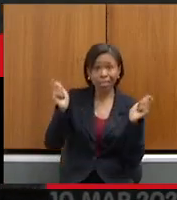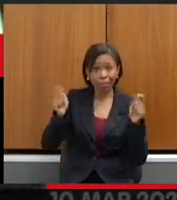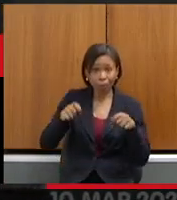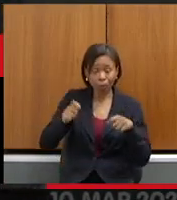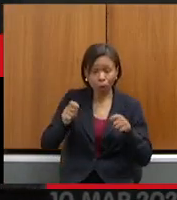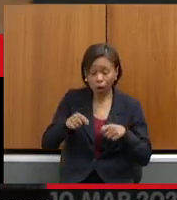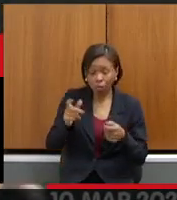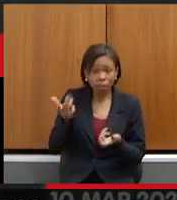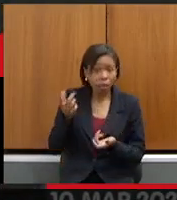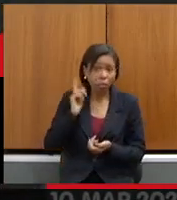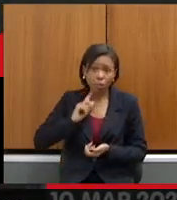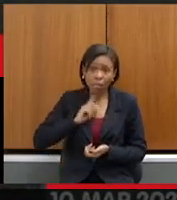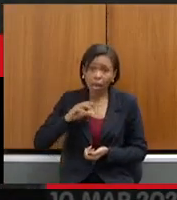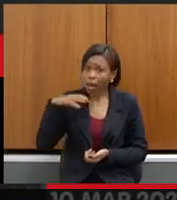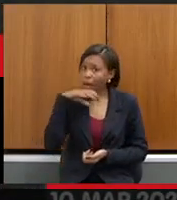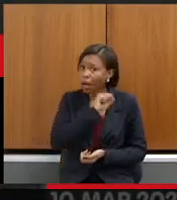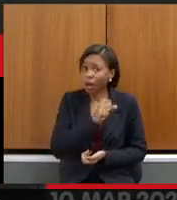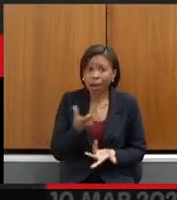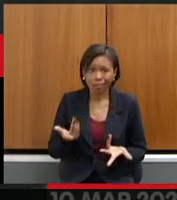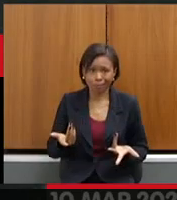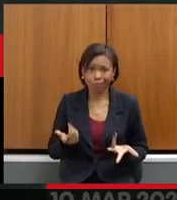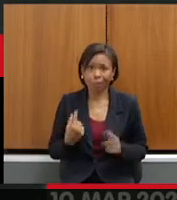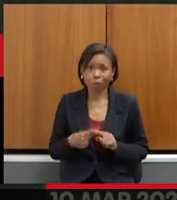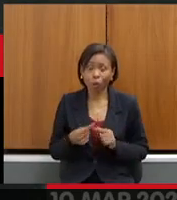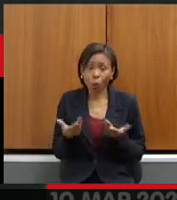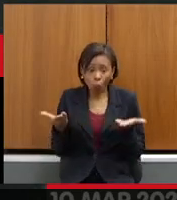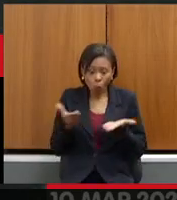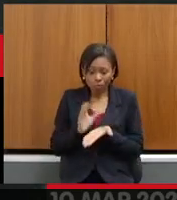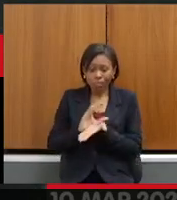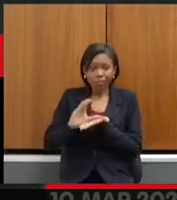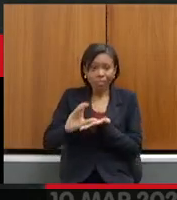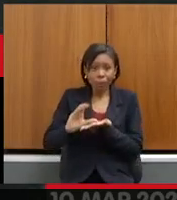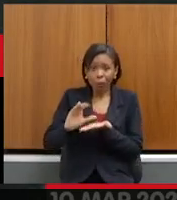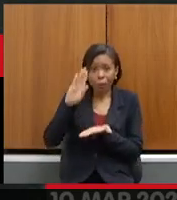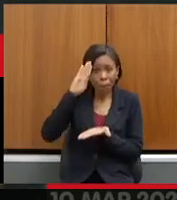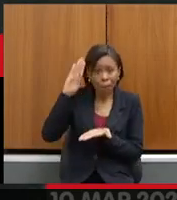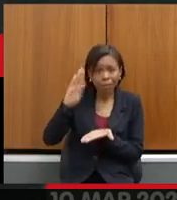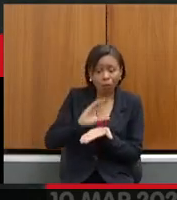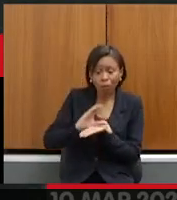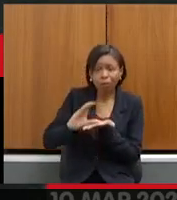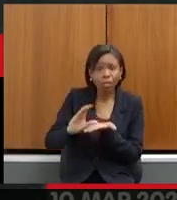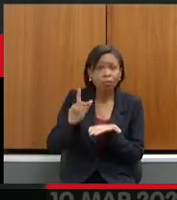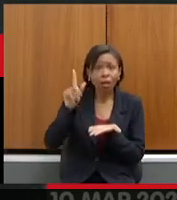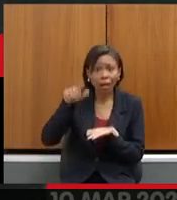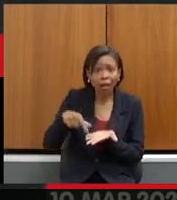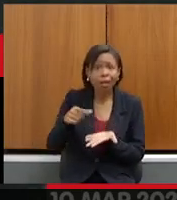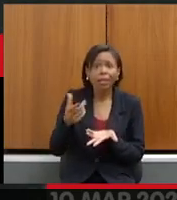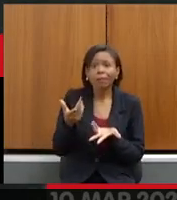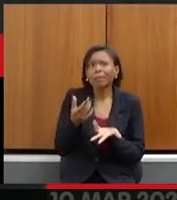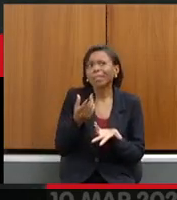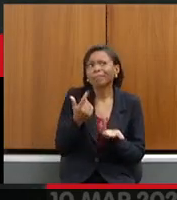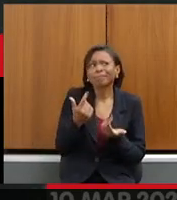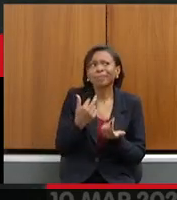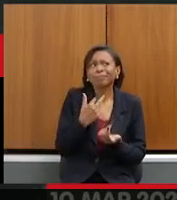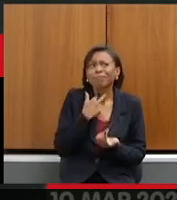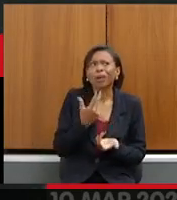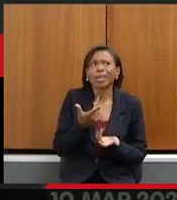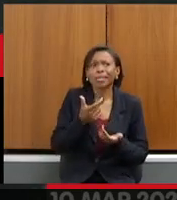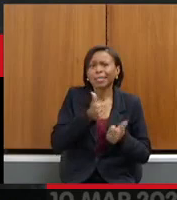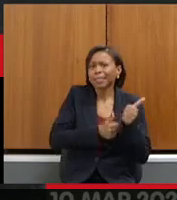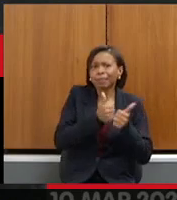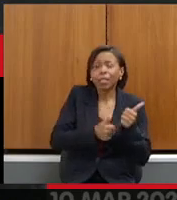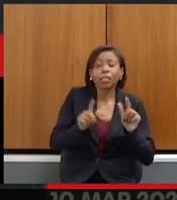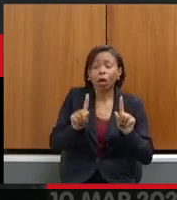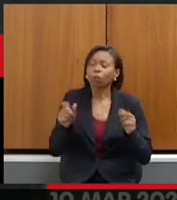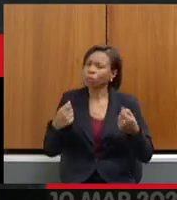isso quanto antes uma o investimento que a gente tem hoje é para poder voltar as vidas normais e ninguém ficar desempregado como vem acontecendo é